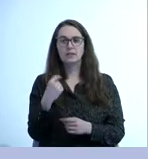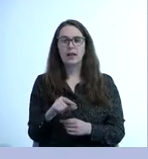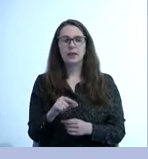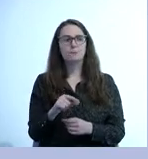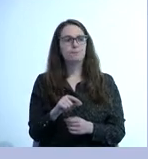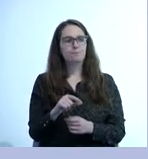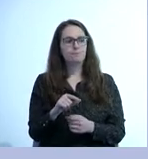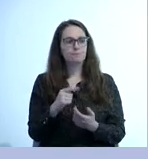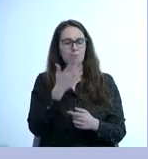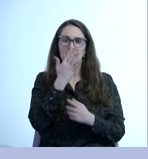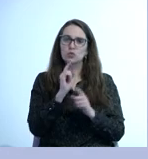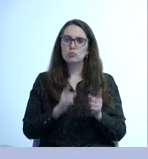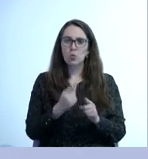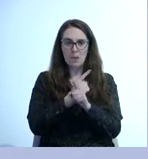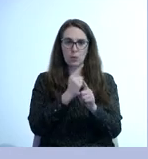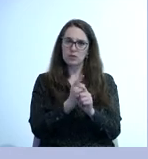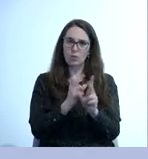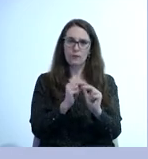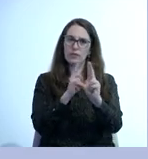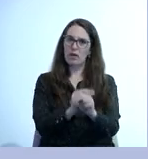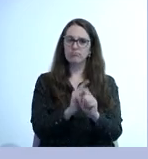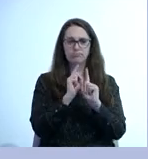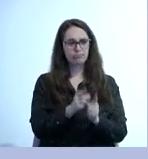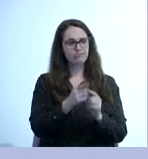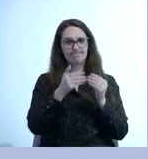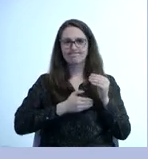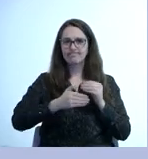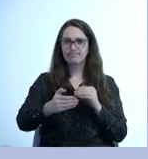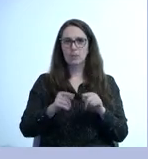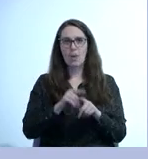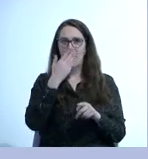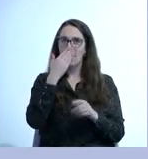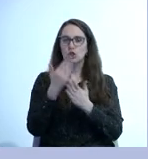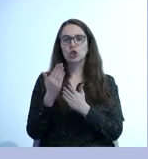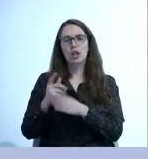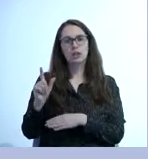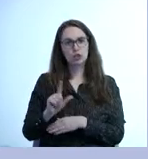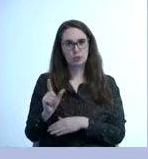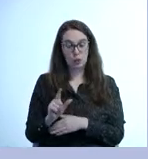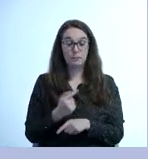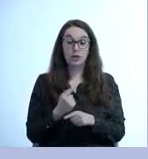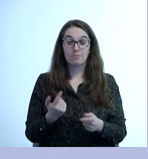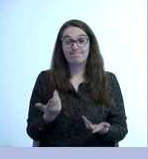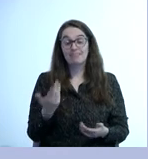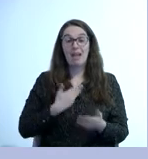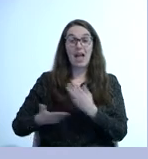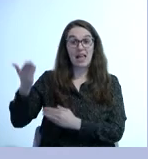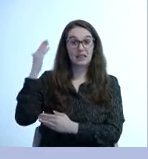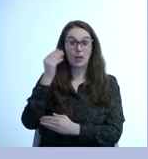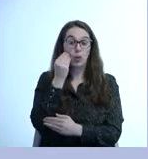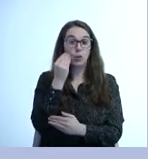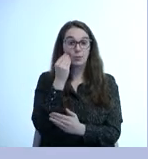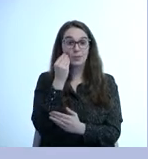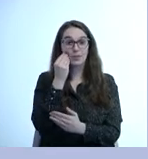sentido, começado uma coisa nova e, portanto, começado uma escola em Lisboa. Aliás, estamos a falar de uma época em que havia uma decadência